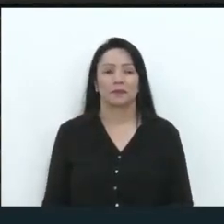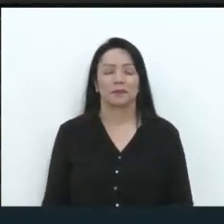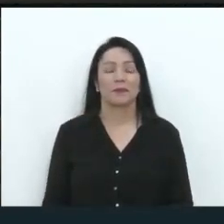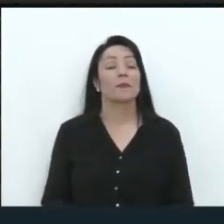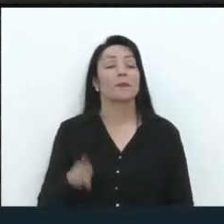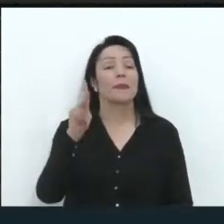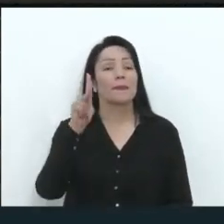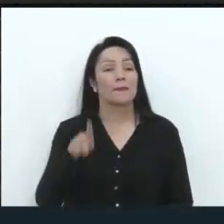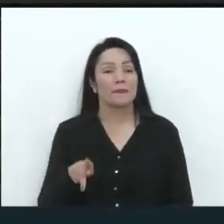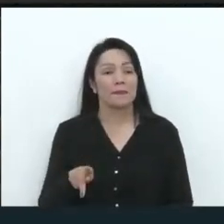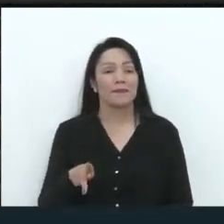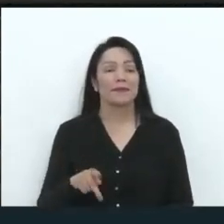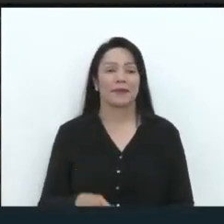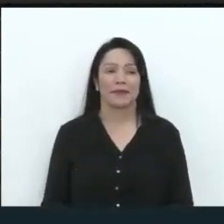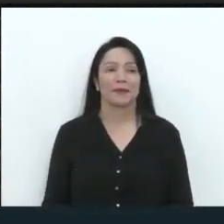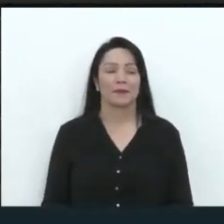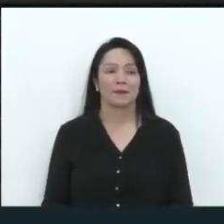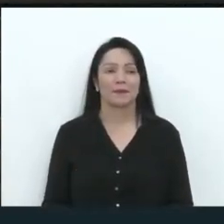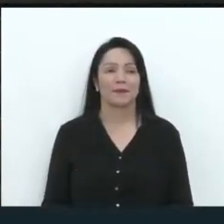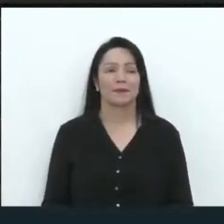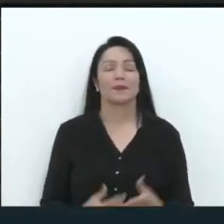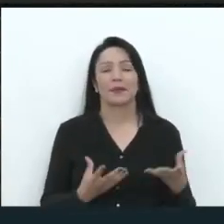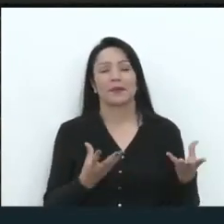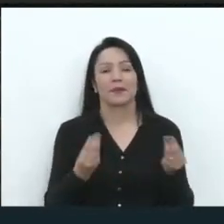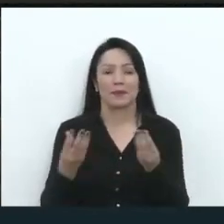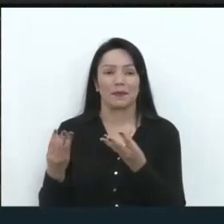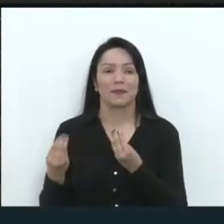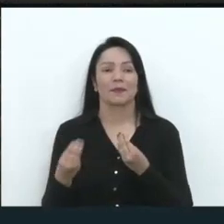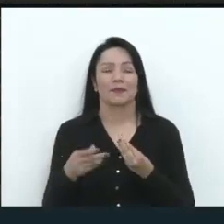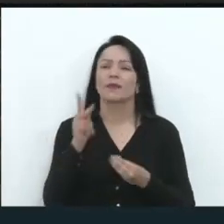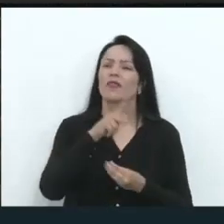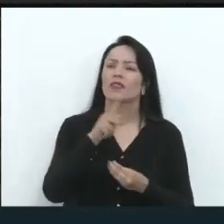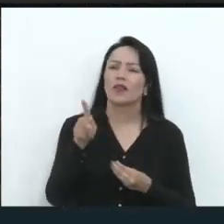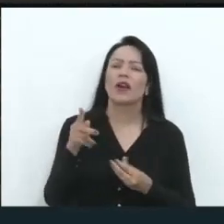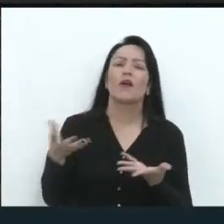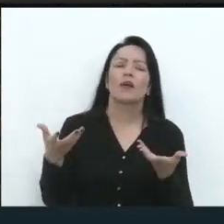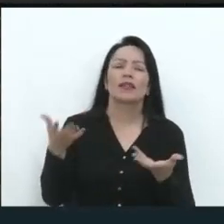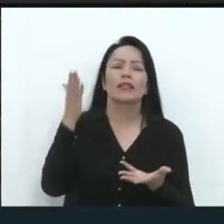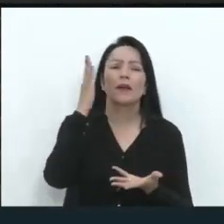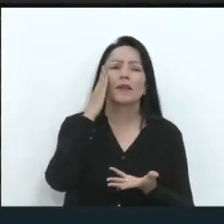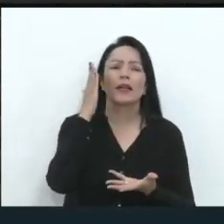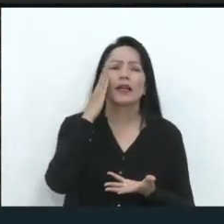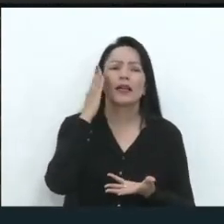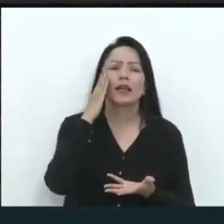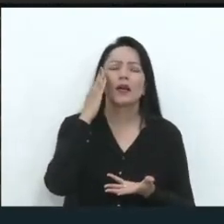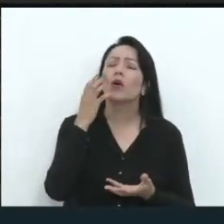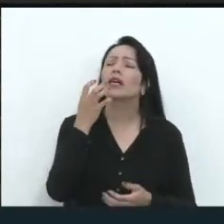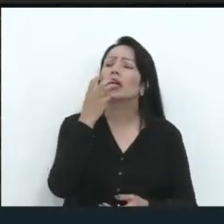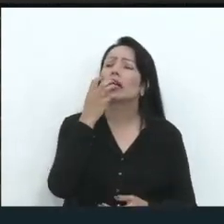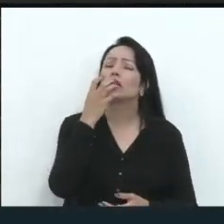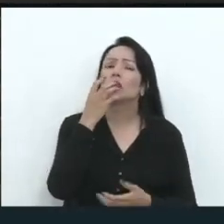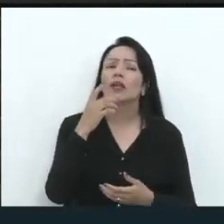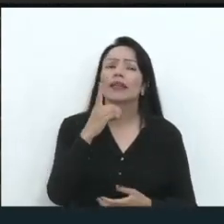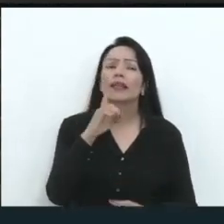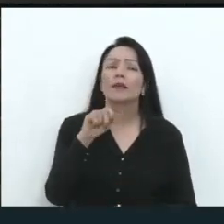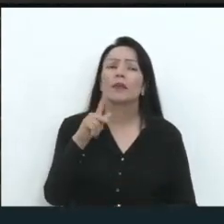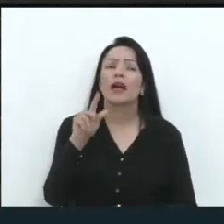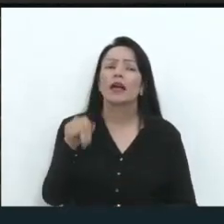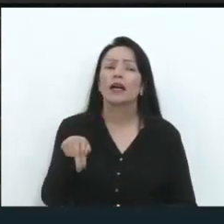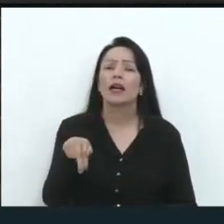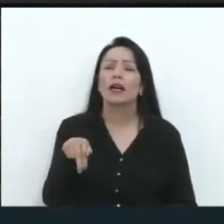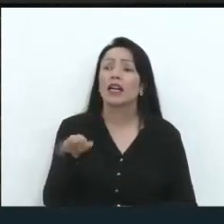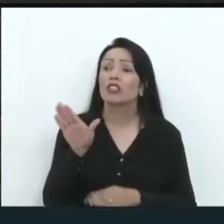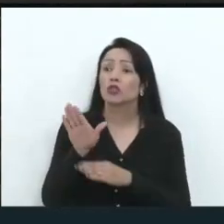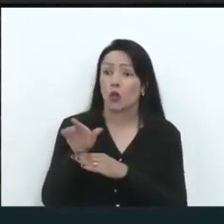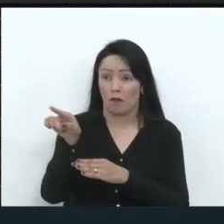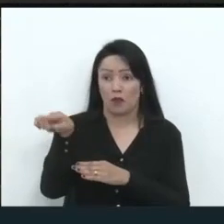Presidente, é muita gente aqui. O professor Edmilson, eu quero saber dos cachorros do Depan que socorreram até a Vossa Excelência